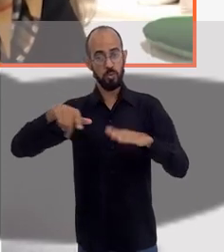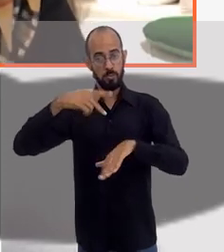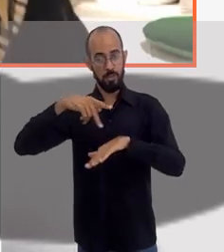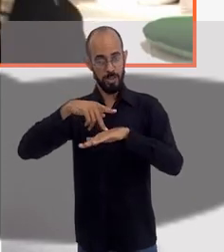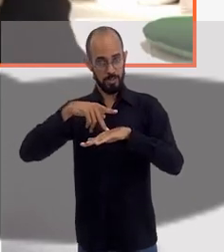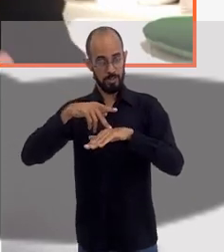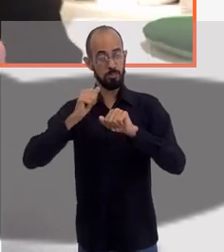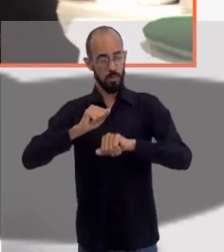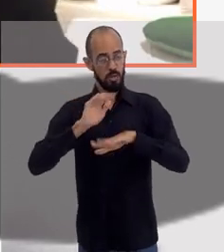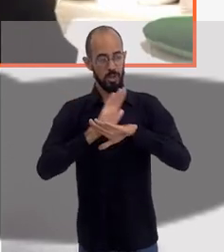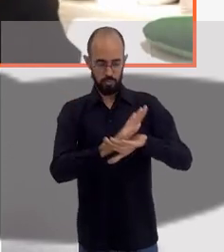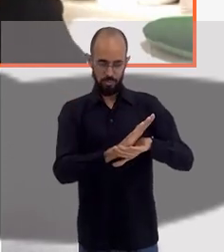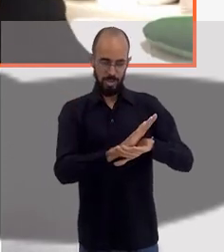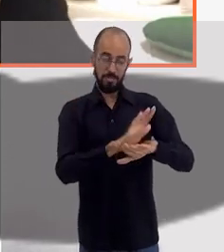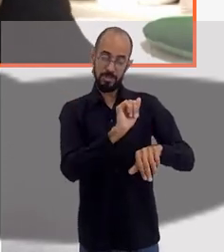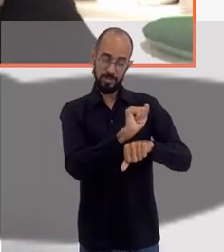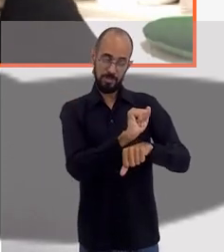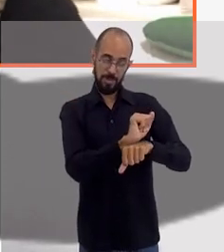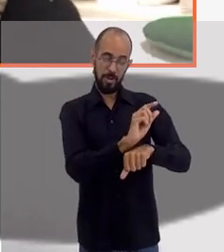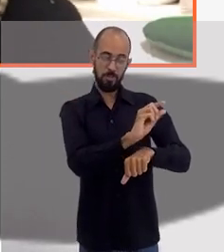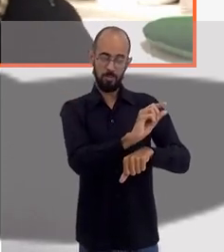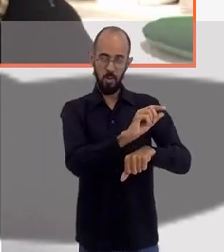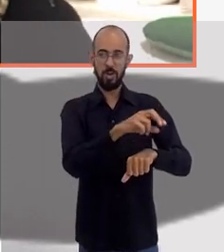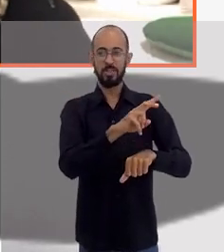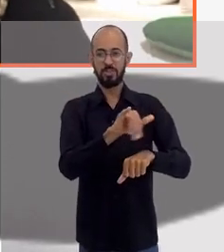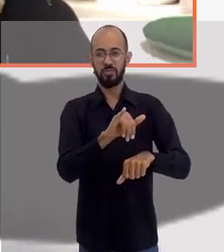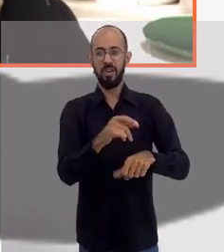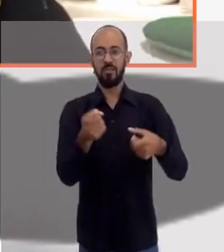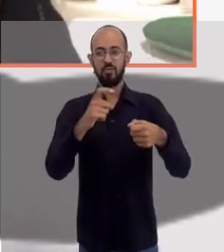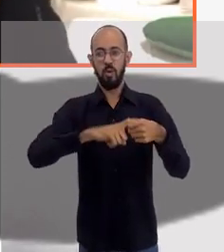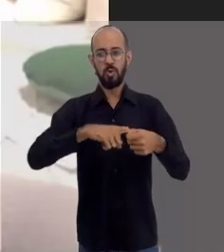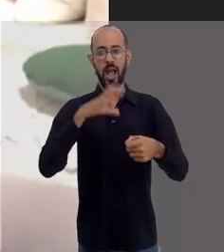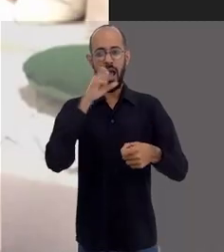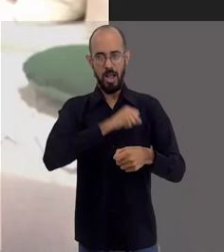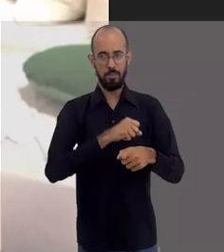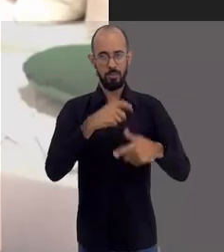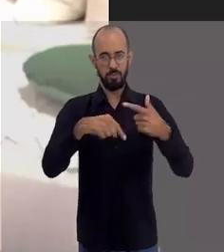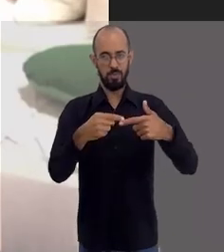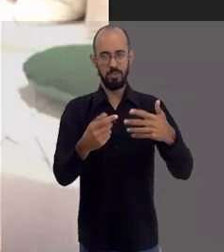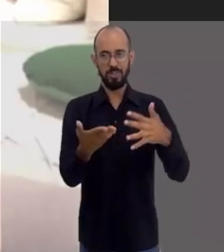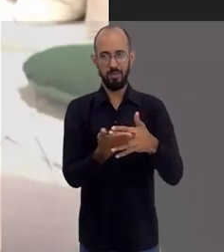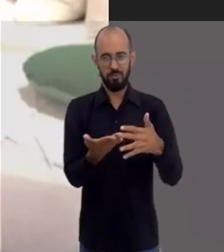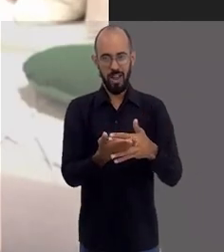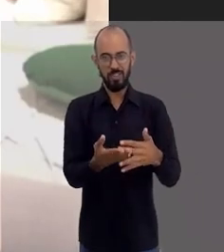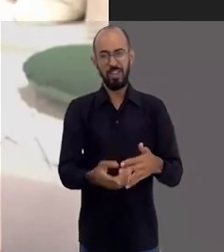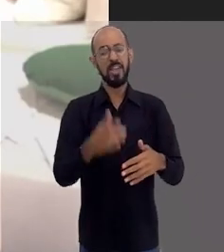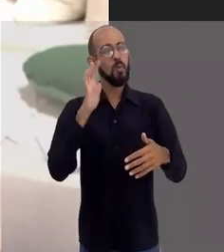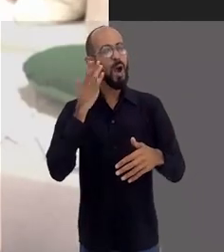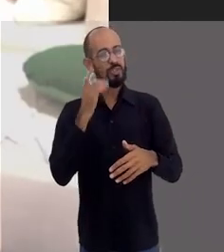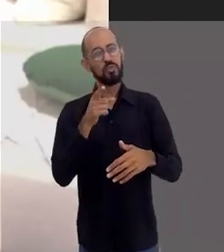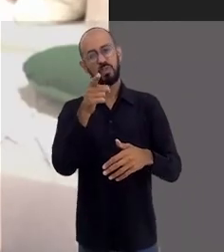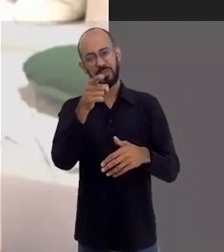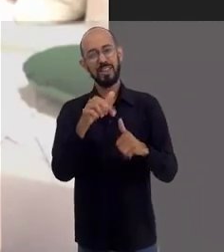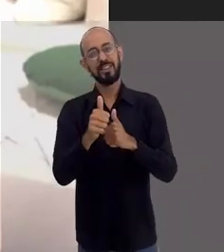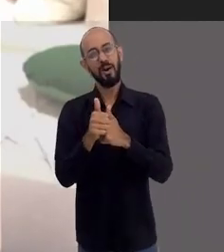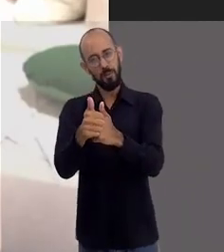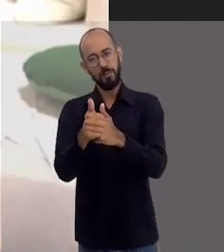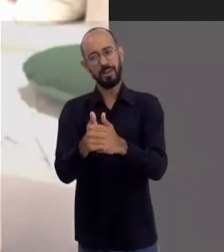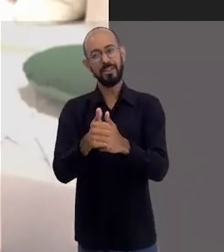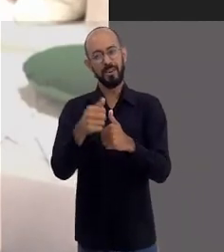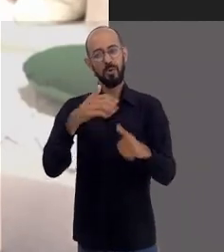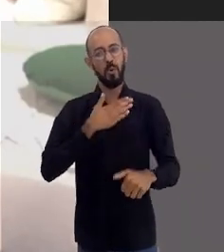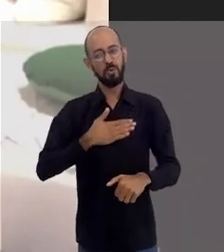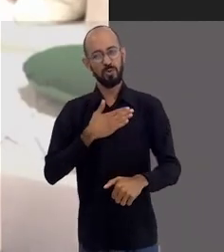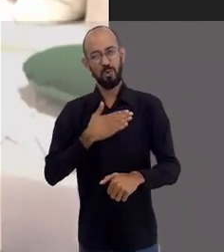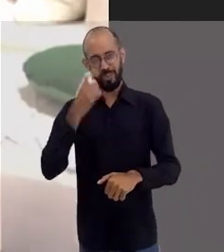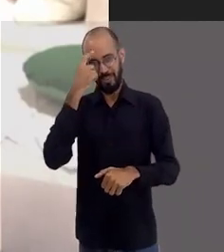podem fazer para ajudar mais uma segura essa resposta que a gente vai para um rápido intervalo eu tenho certeza que você que está nos acompanhando em cima adorando